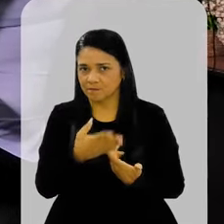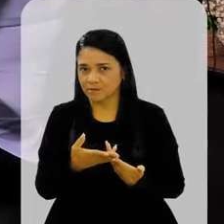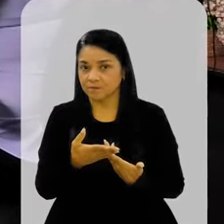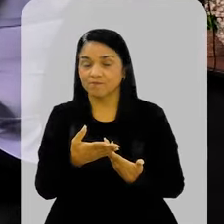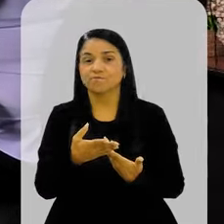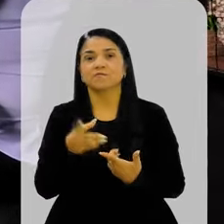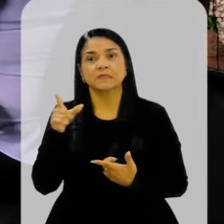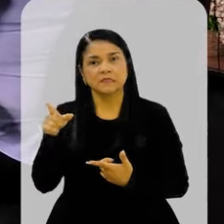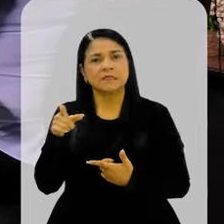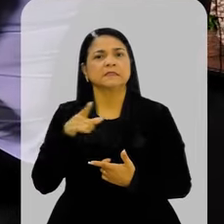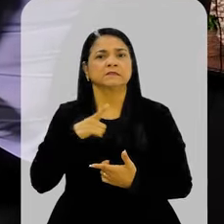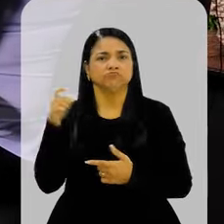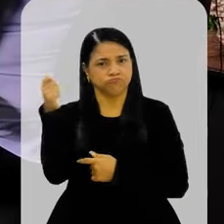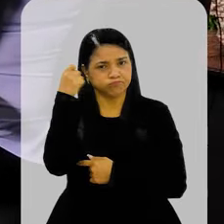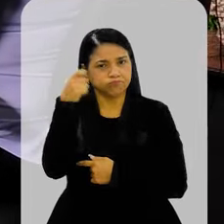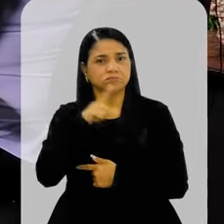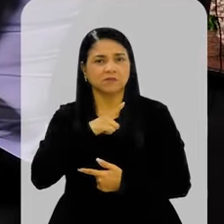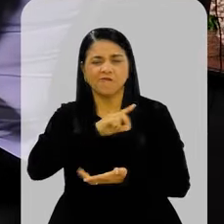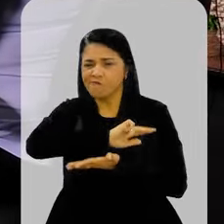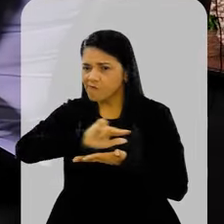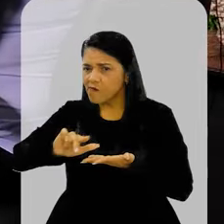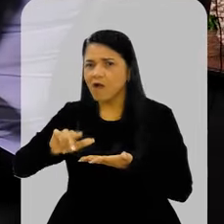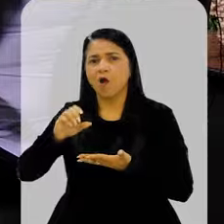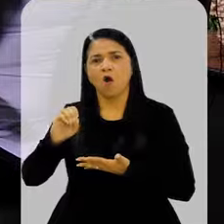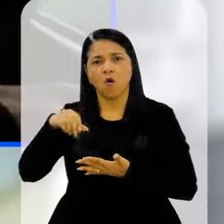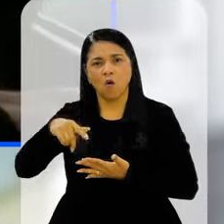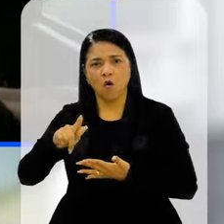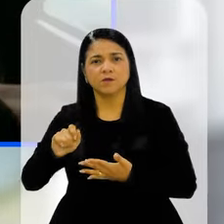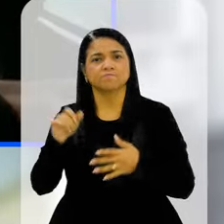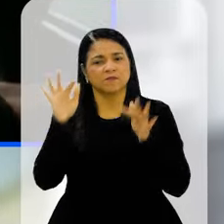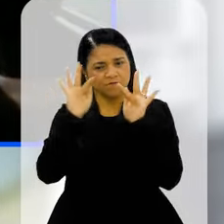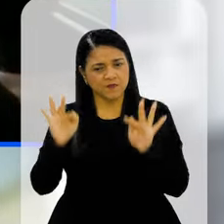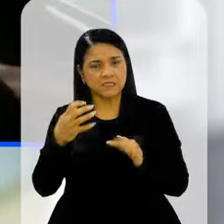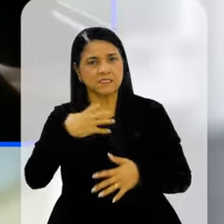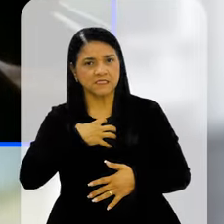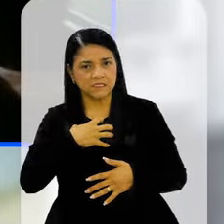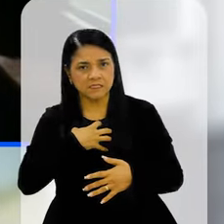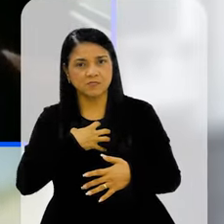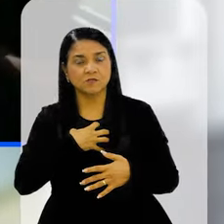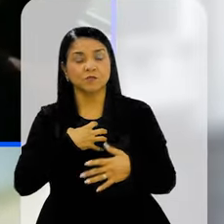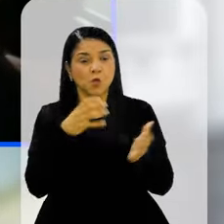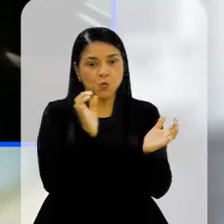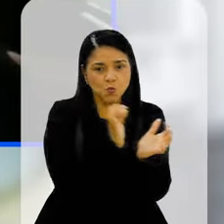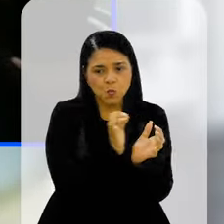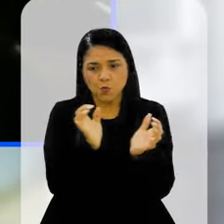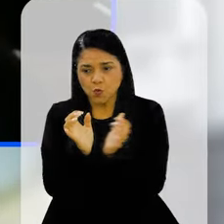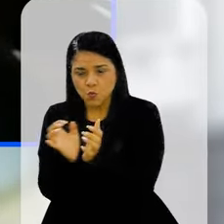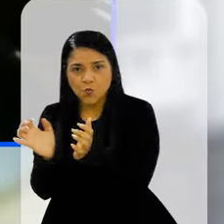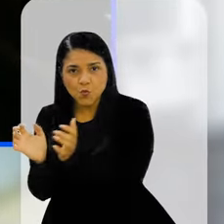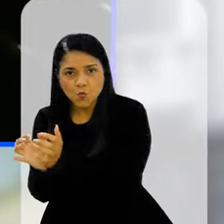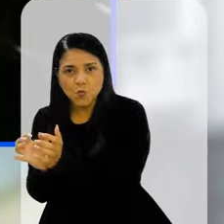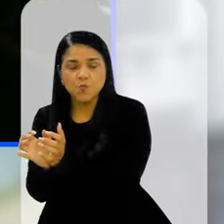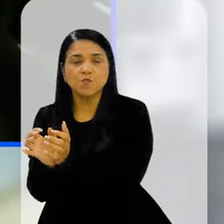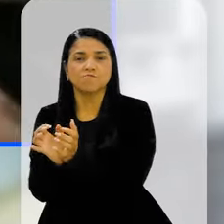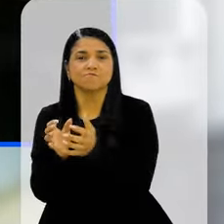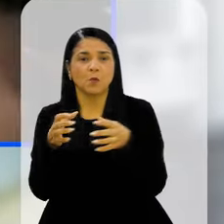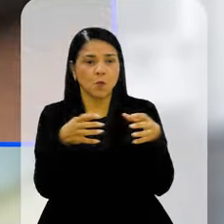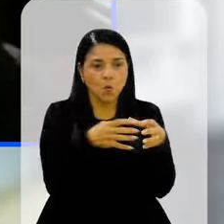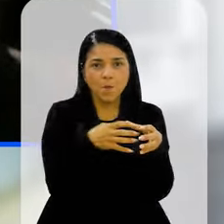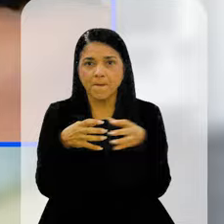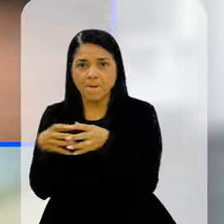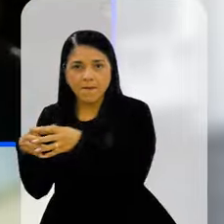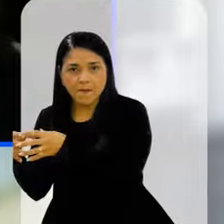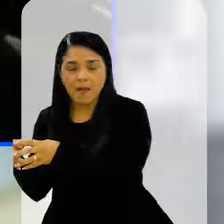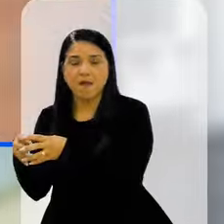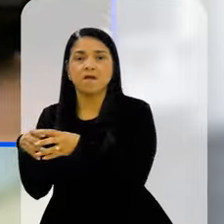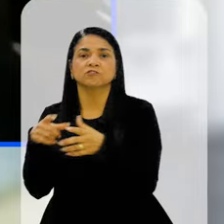defesa dos animais. Sim, lá são muitas ONGs. Eu fico feliz com a quantidade de pessoas, de voluntários, porque eles tinham que fazer grupos. De tanta